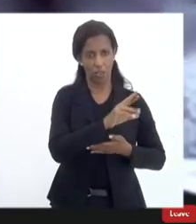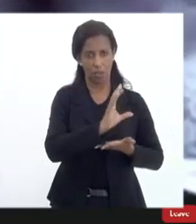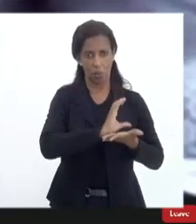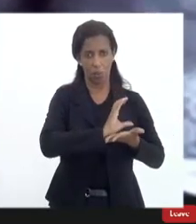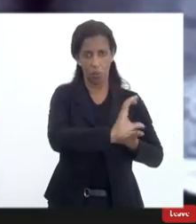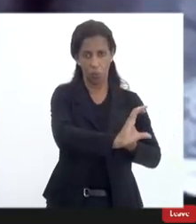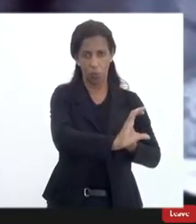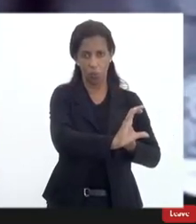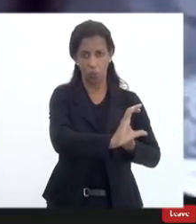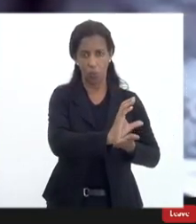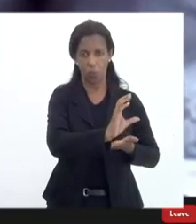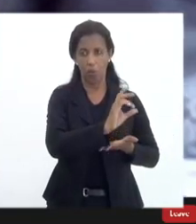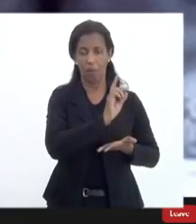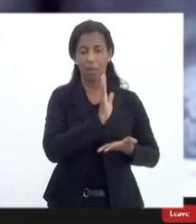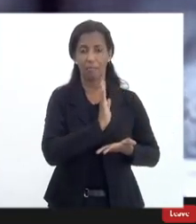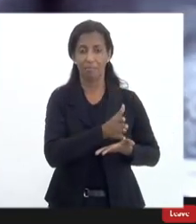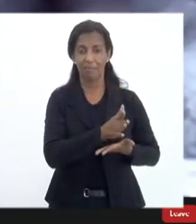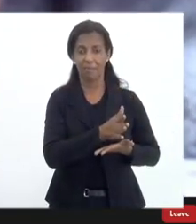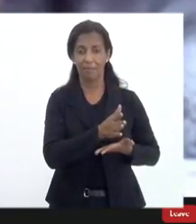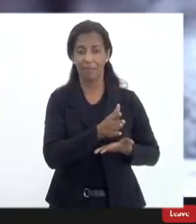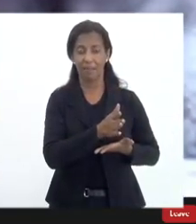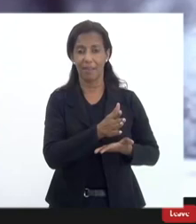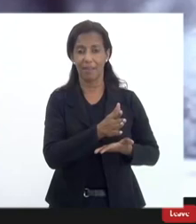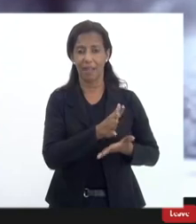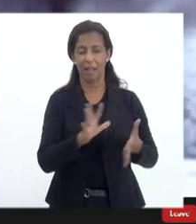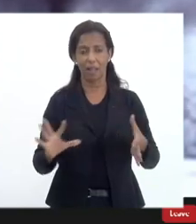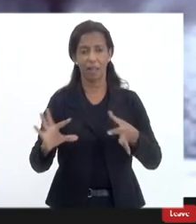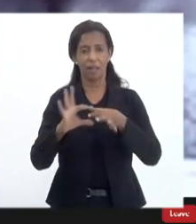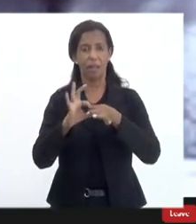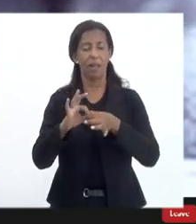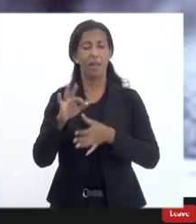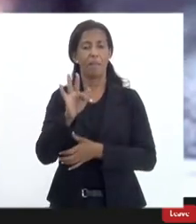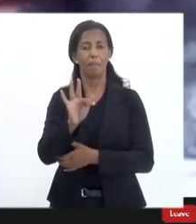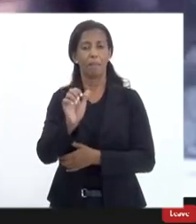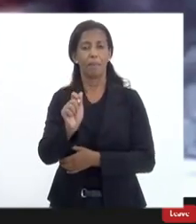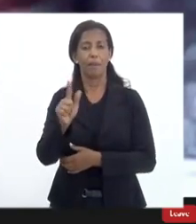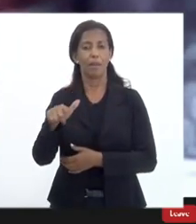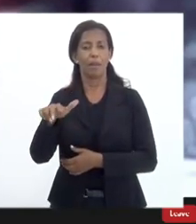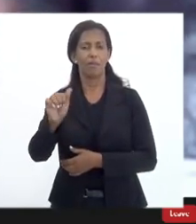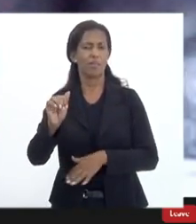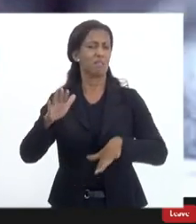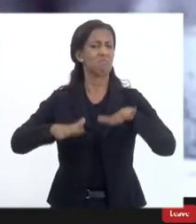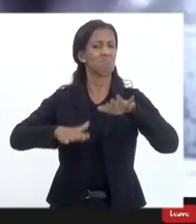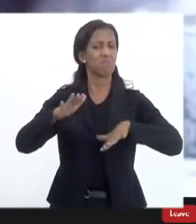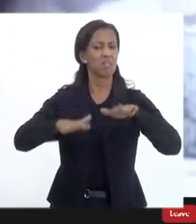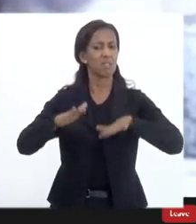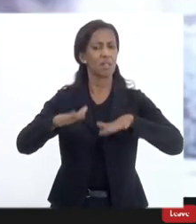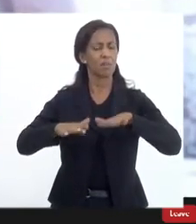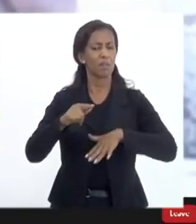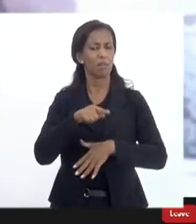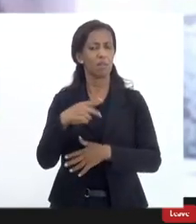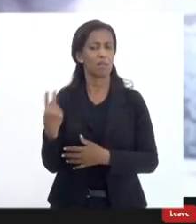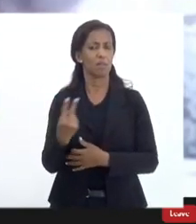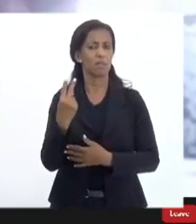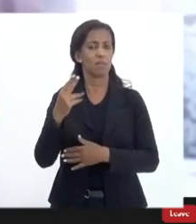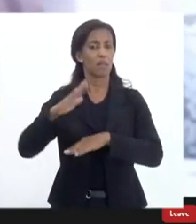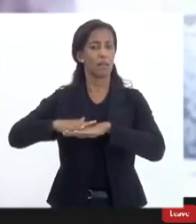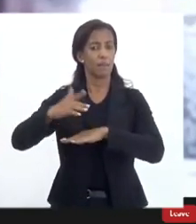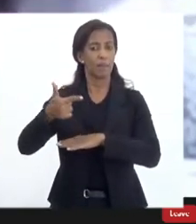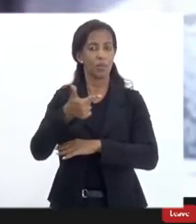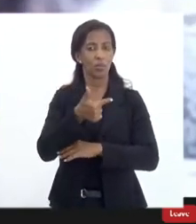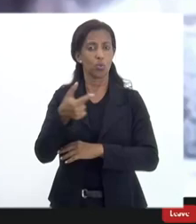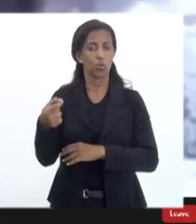está contingenciado pela Secretaria de Fazenda. Mas, independente desse contingenciamento, há mais